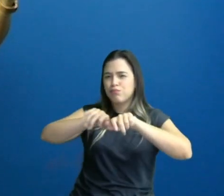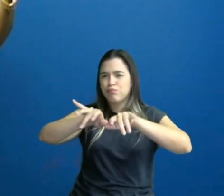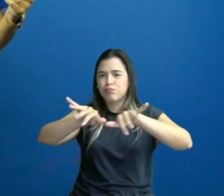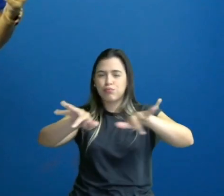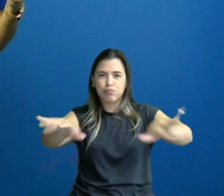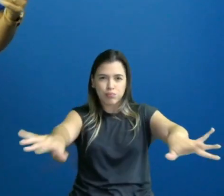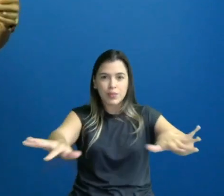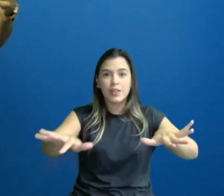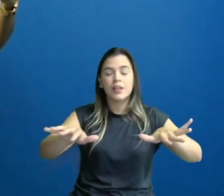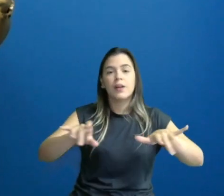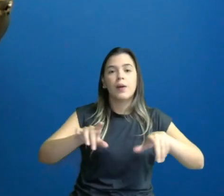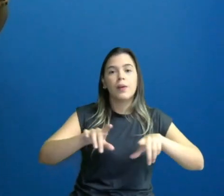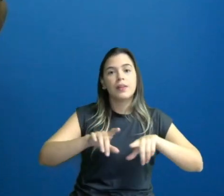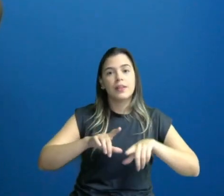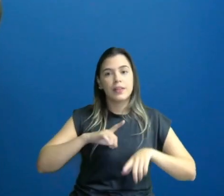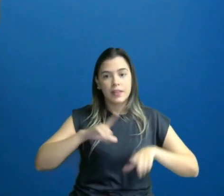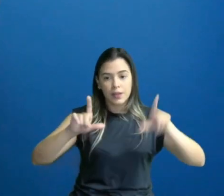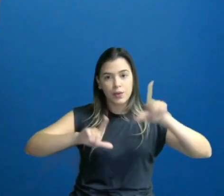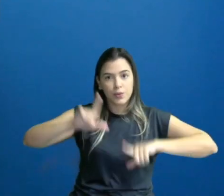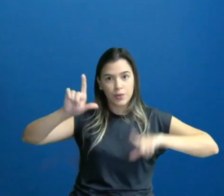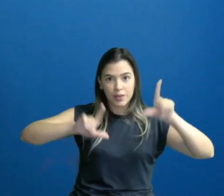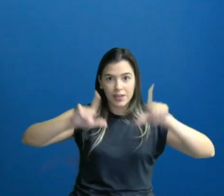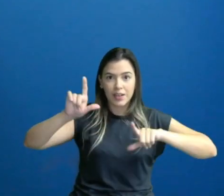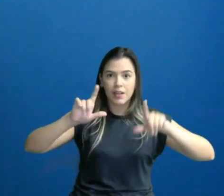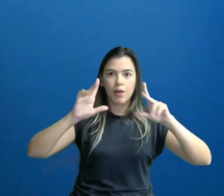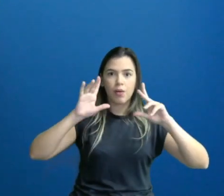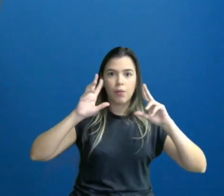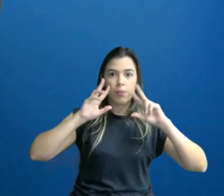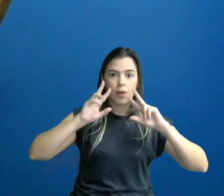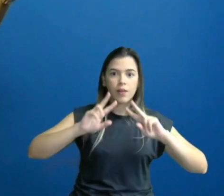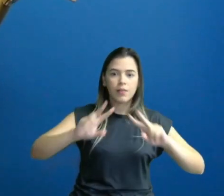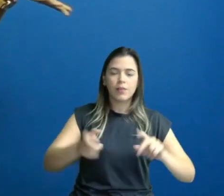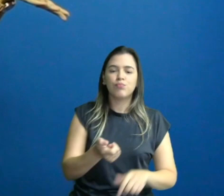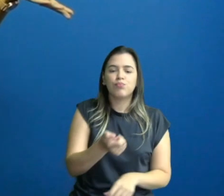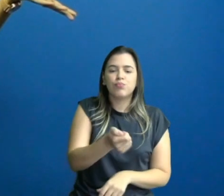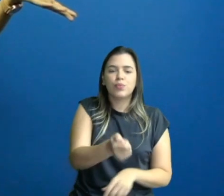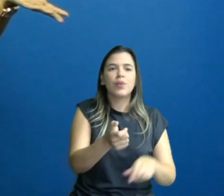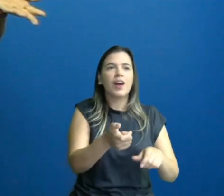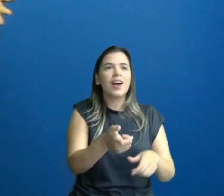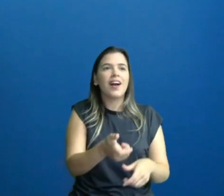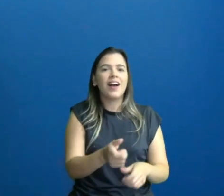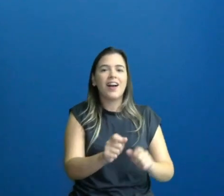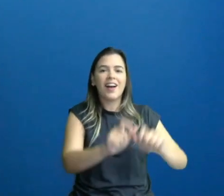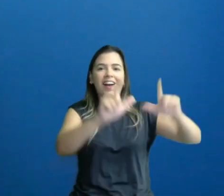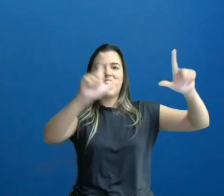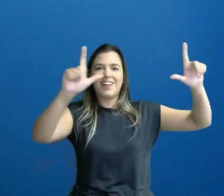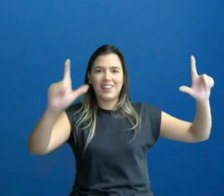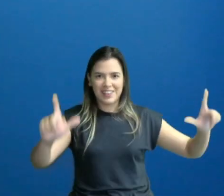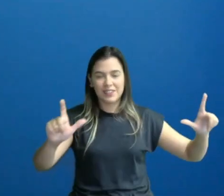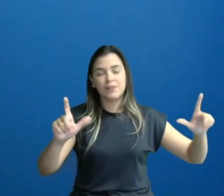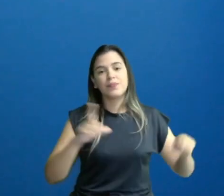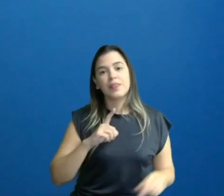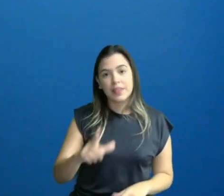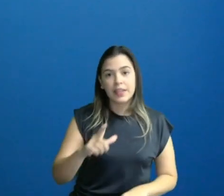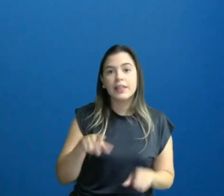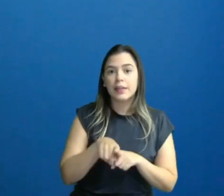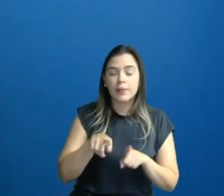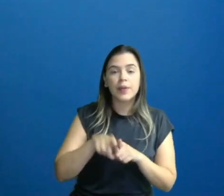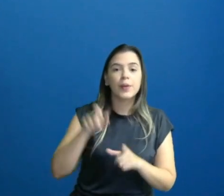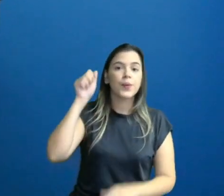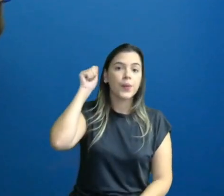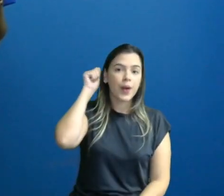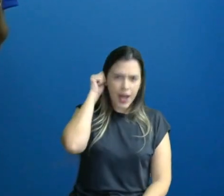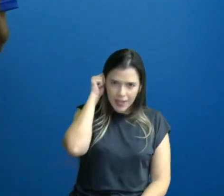pessoas ao mesmo tempo basta estar com o canal sintonizado né e a TV ligada e também tem o